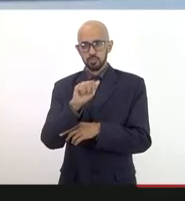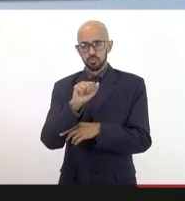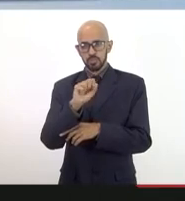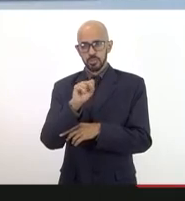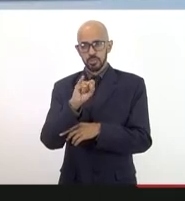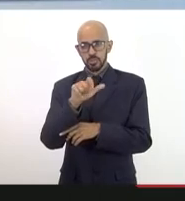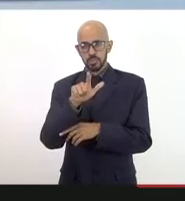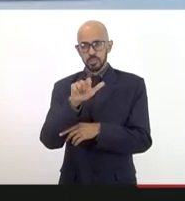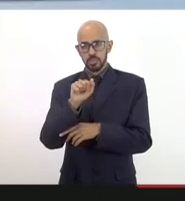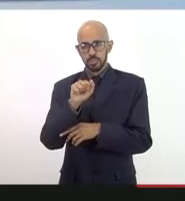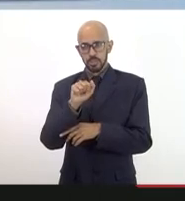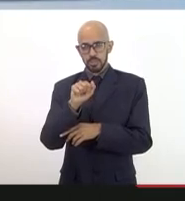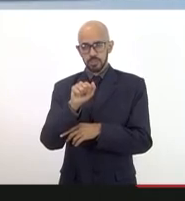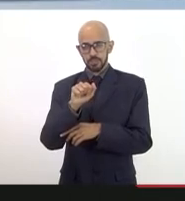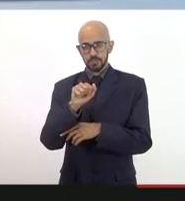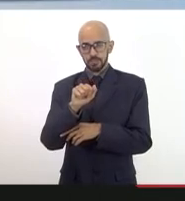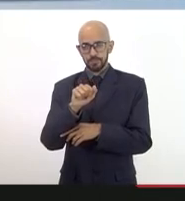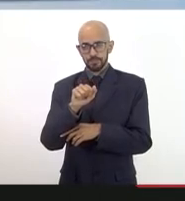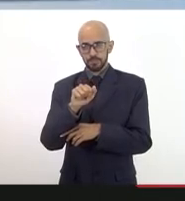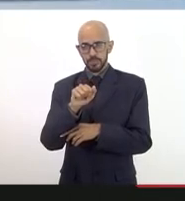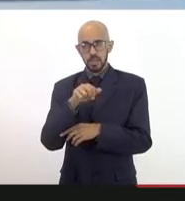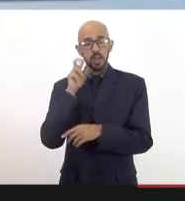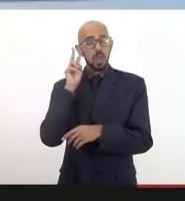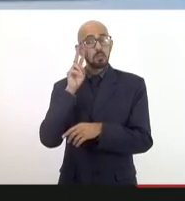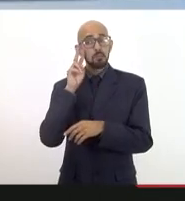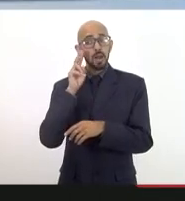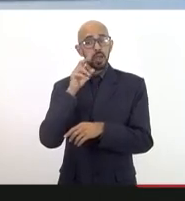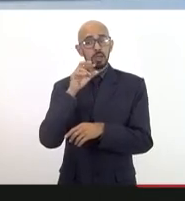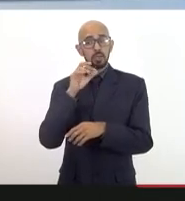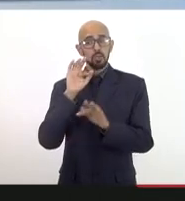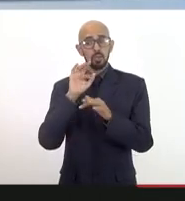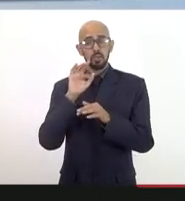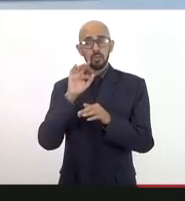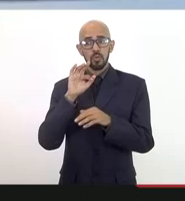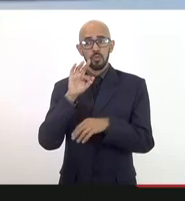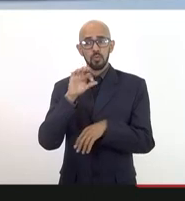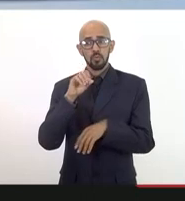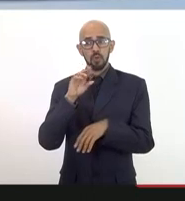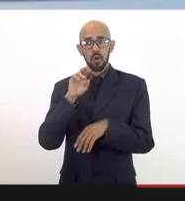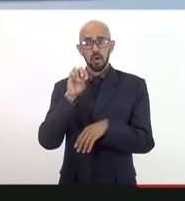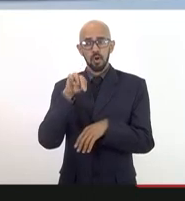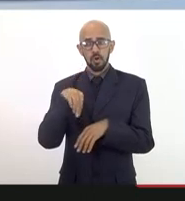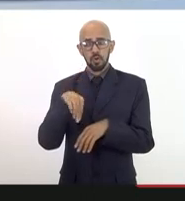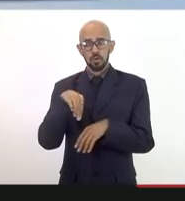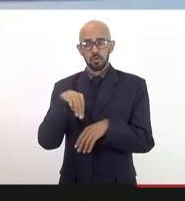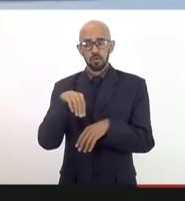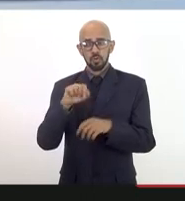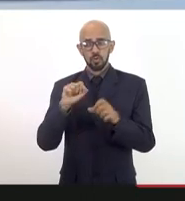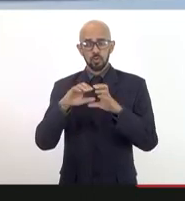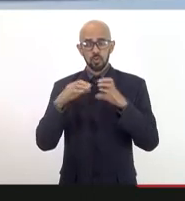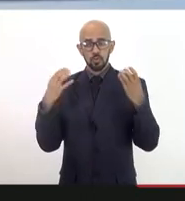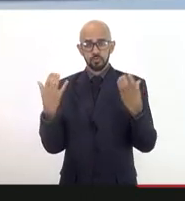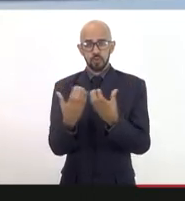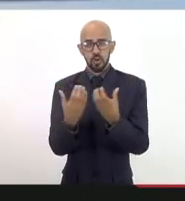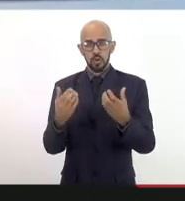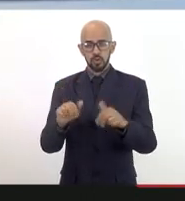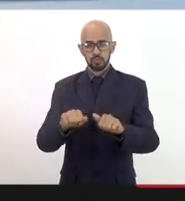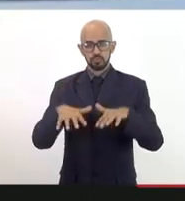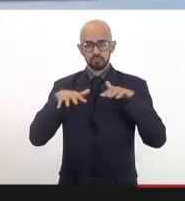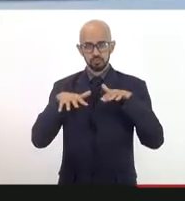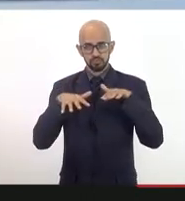presentes. Lembrando que o Fórum, esse ano, completa 18 anos de luta, é uma instância de advocacy